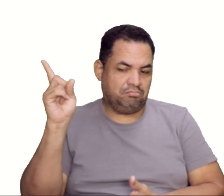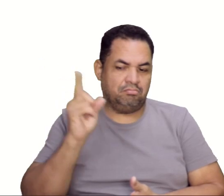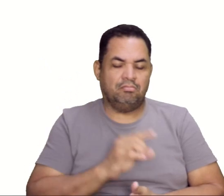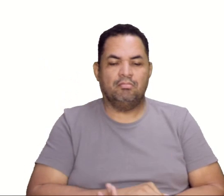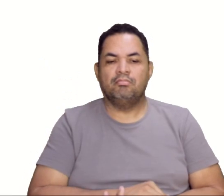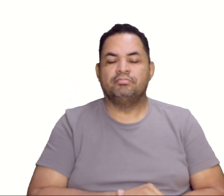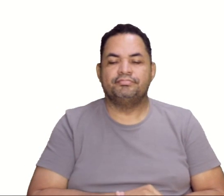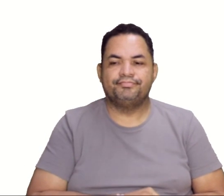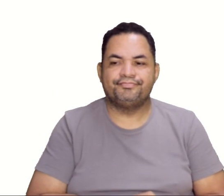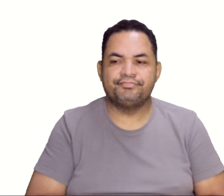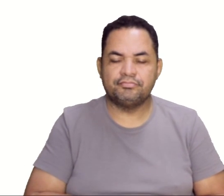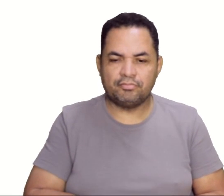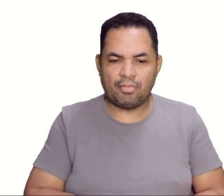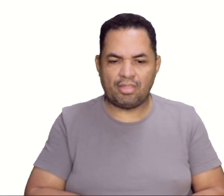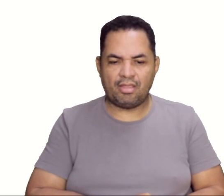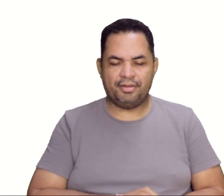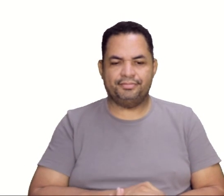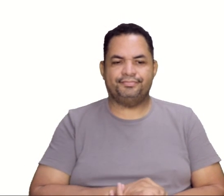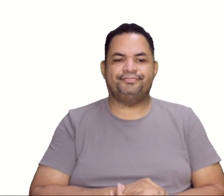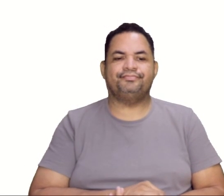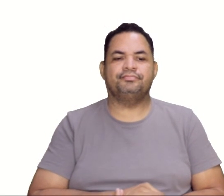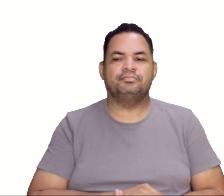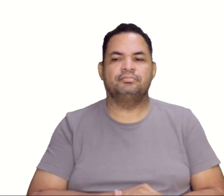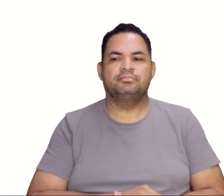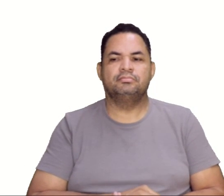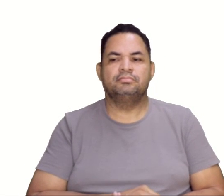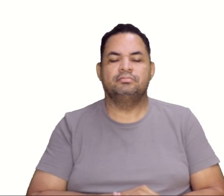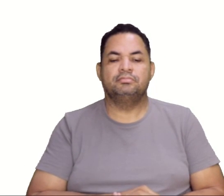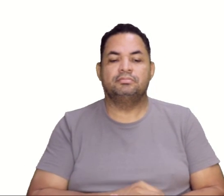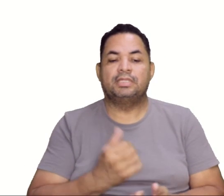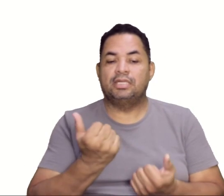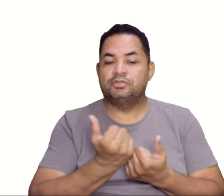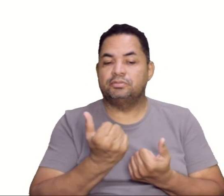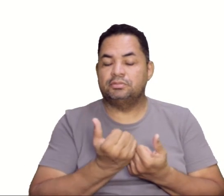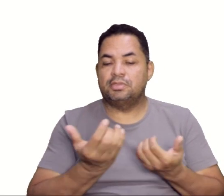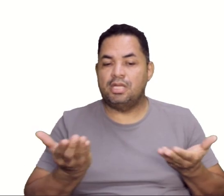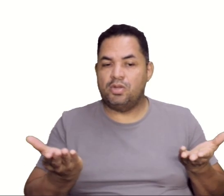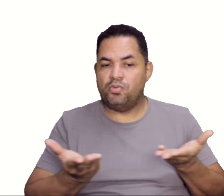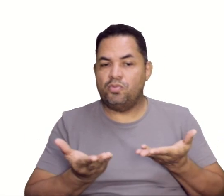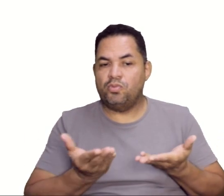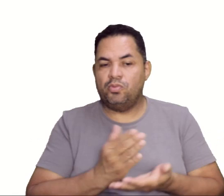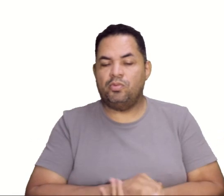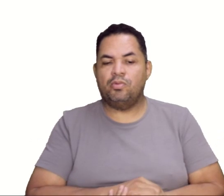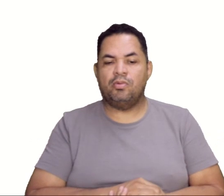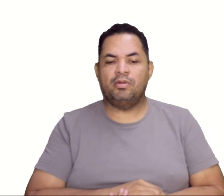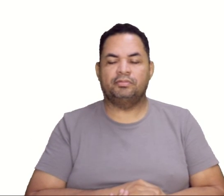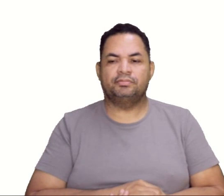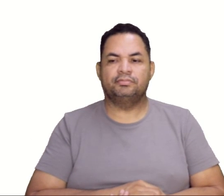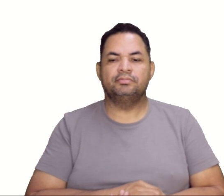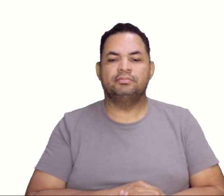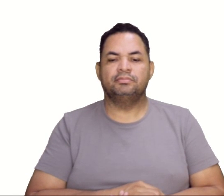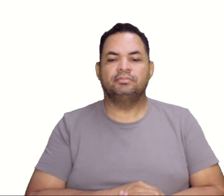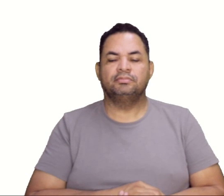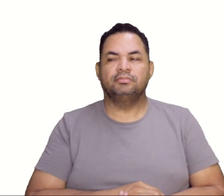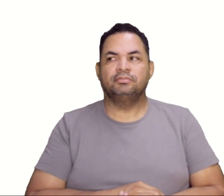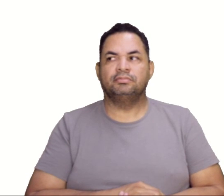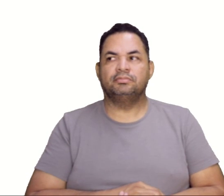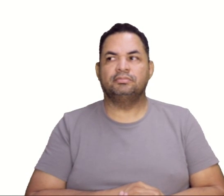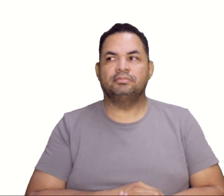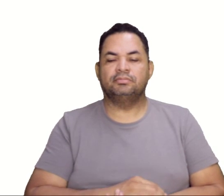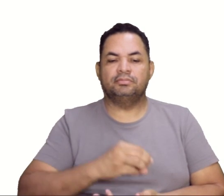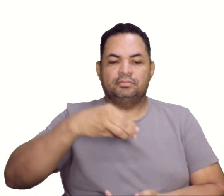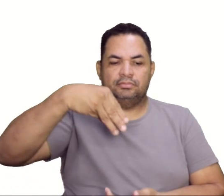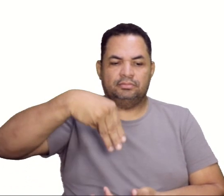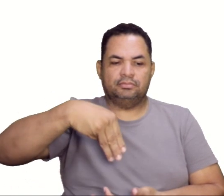pegar um Amarelinho aqui essa informação aqui que a gente vai substituir agora certo isso então beleza então